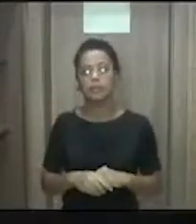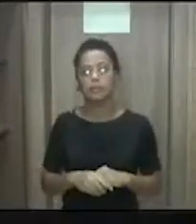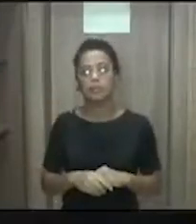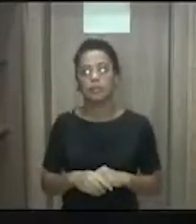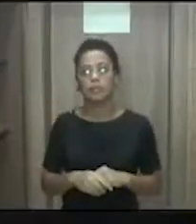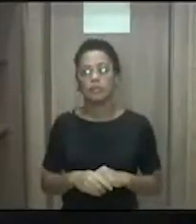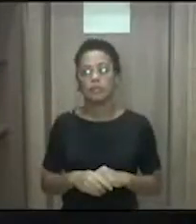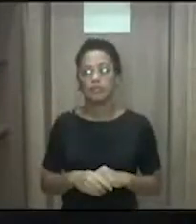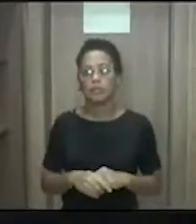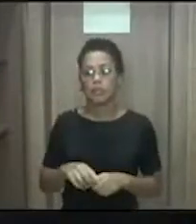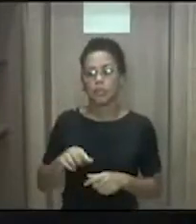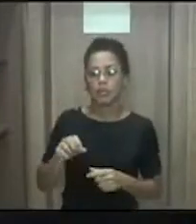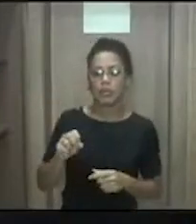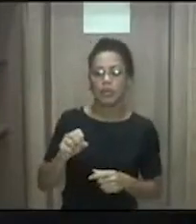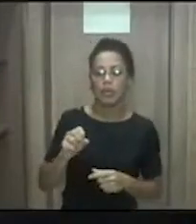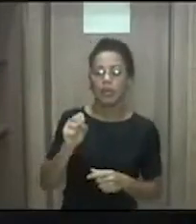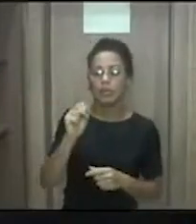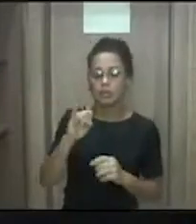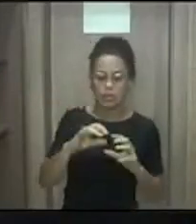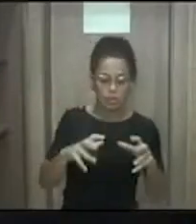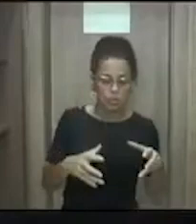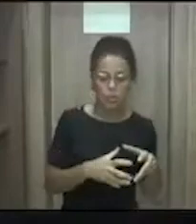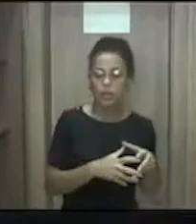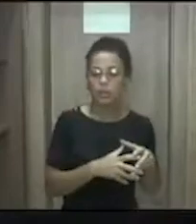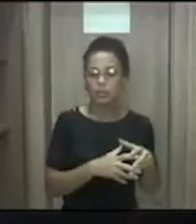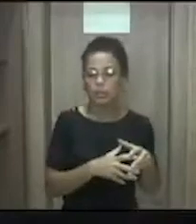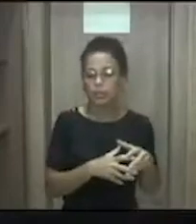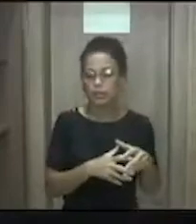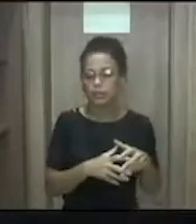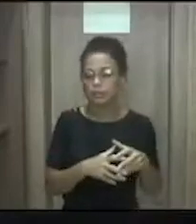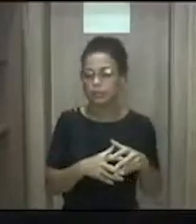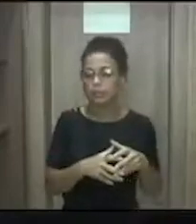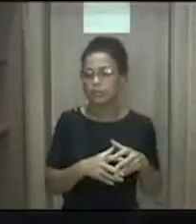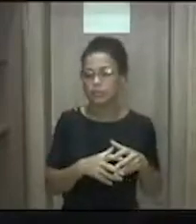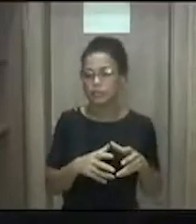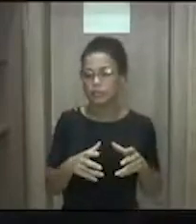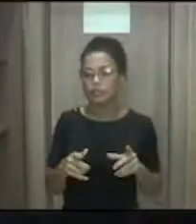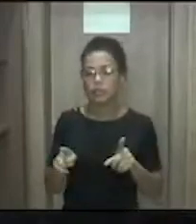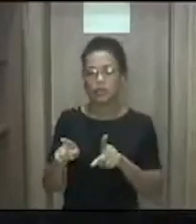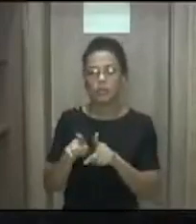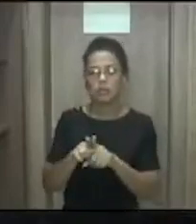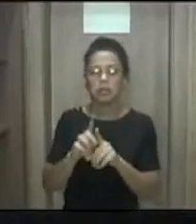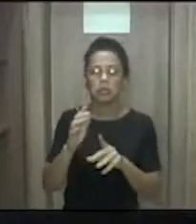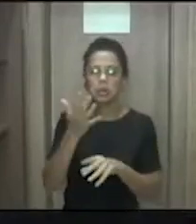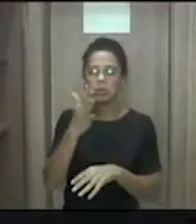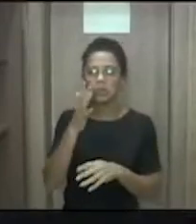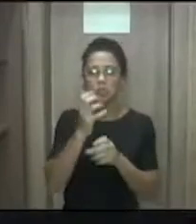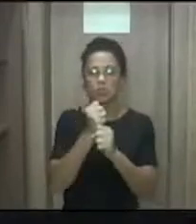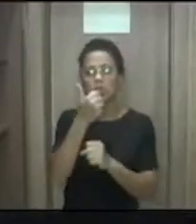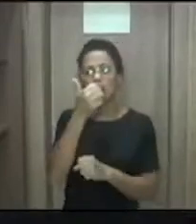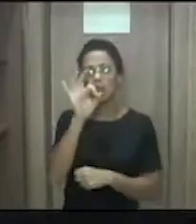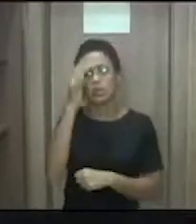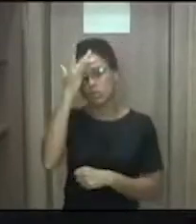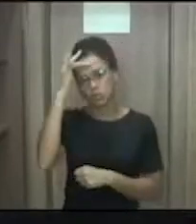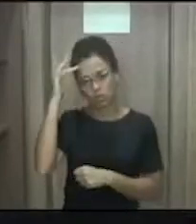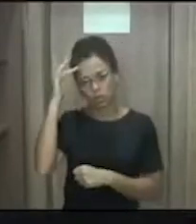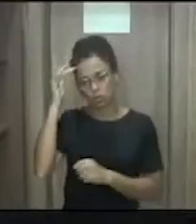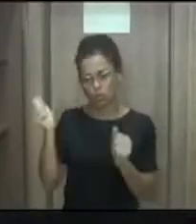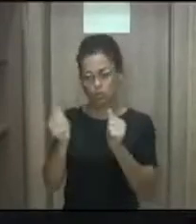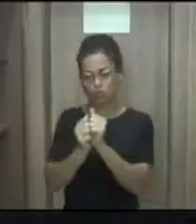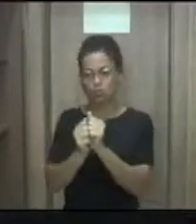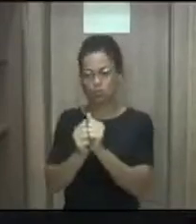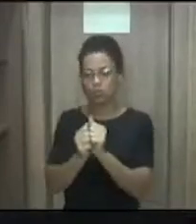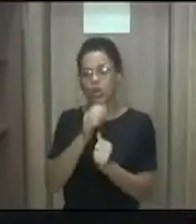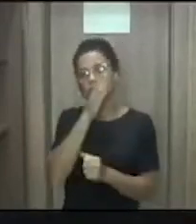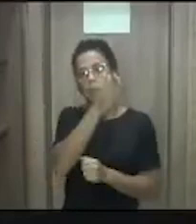possível fazer, né, sem uma equipe. A gente teve realmente aí uma equipe de pelo menos 10 pessoas que participaram das coletas. A gente ia